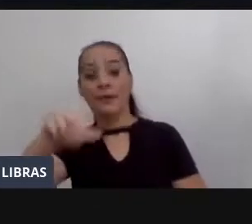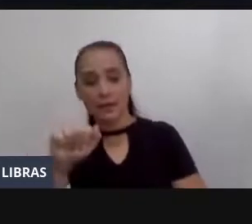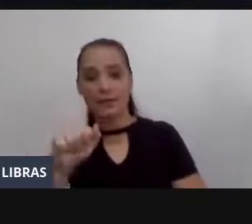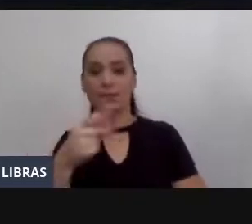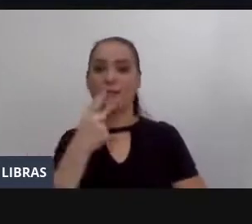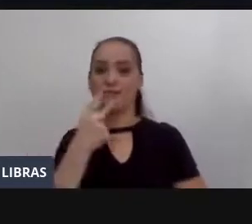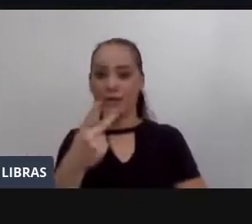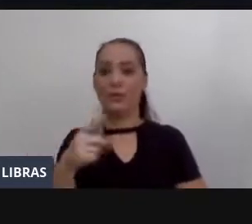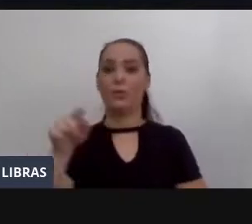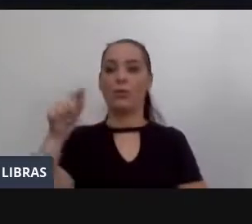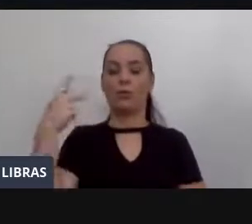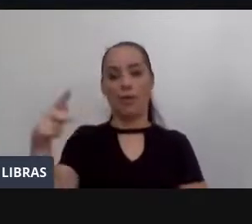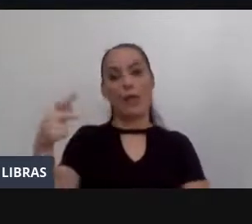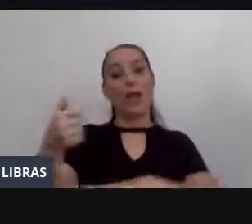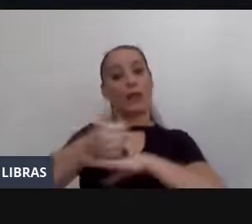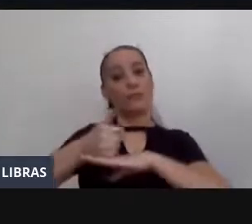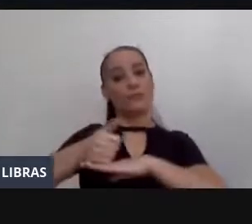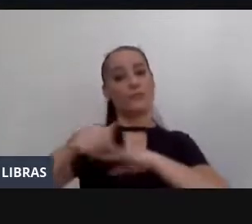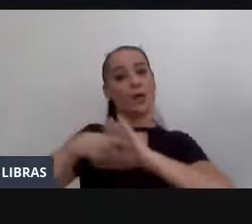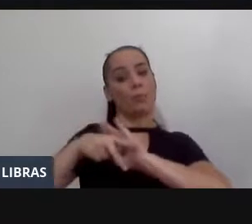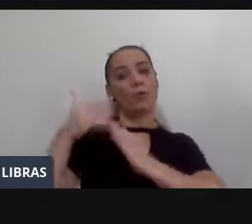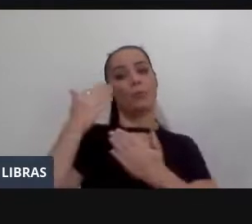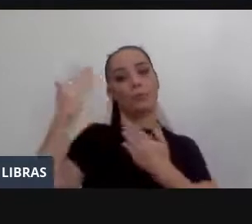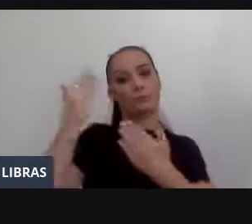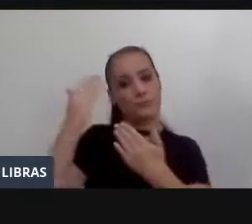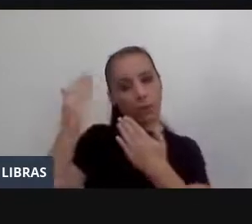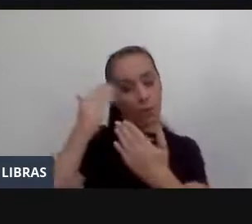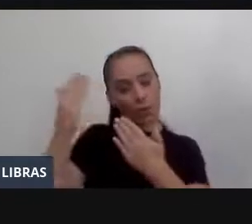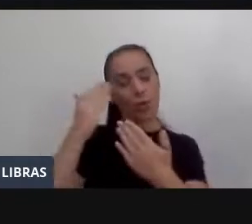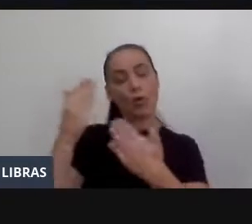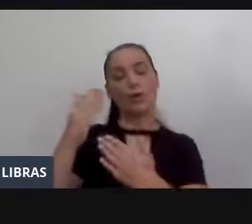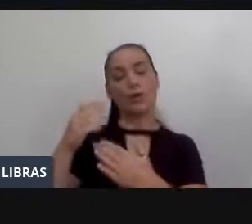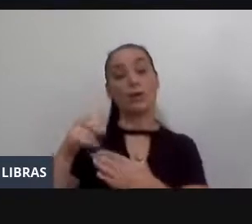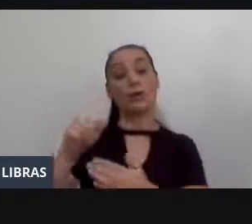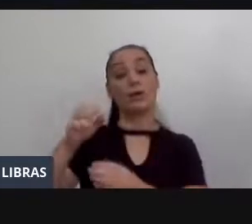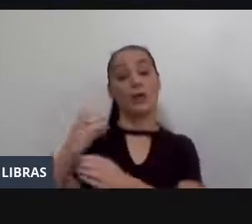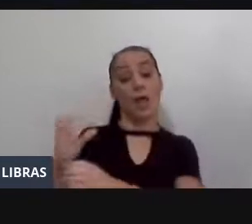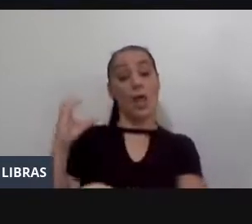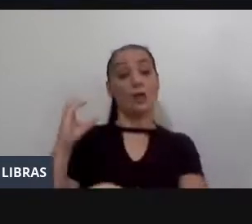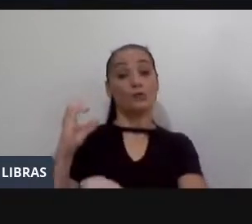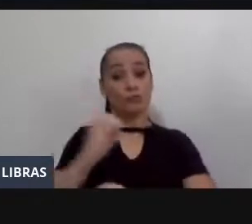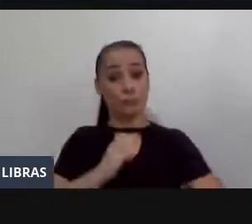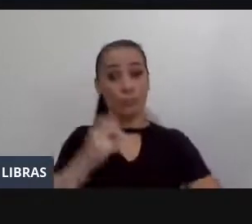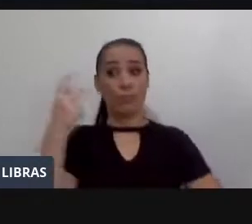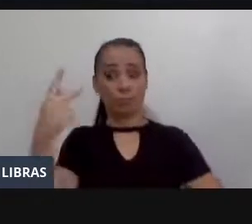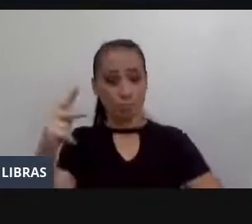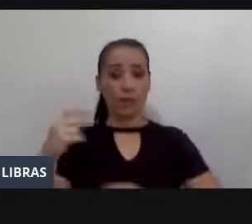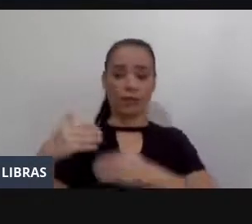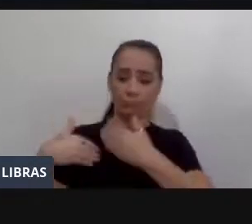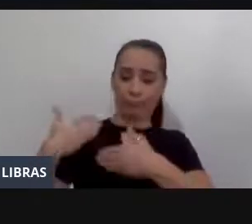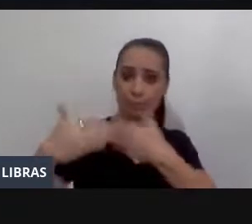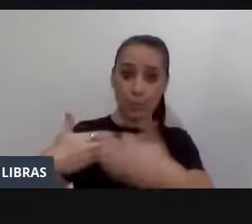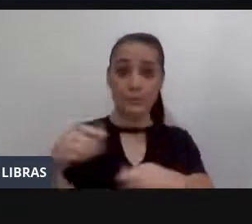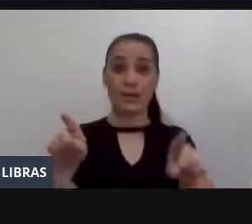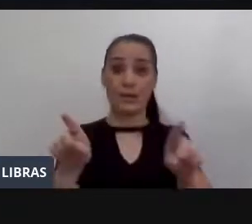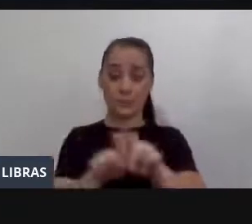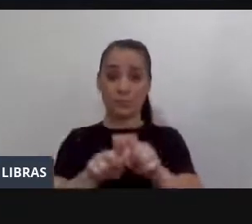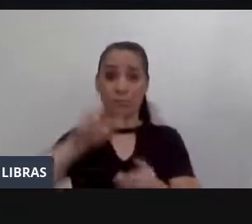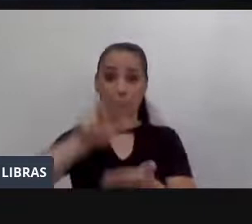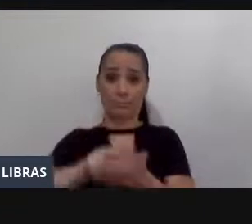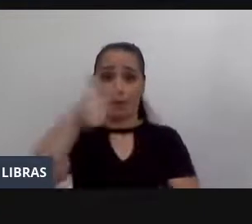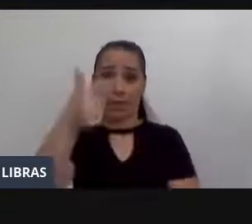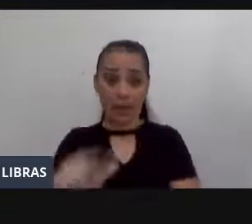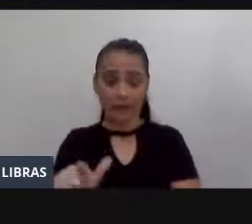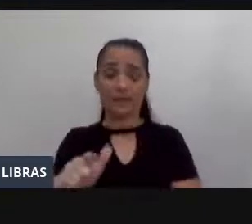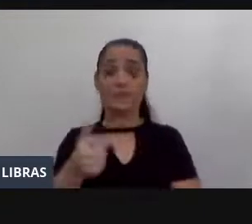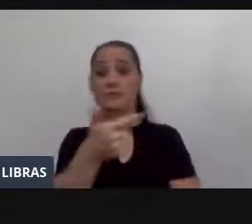psicóloga, estamos com o processo de revalidação do diploma dela em andamento, como de tantos outros aqui no Brasil. E essa é uma pauta que a